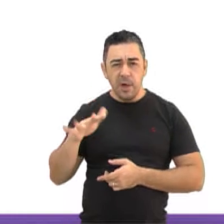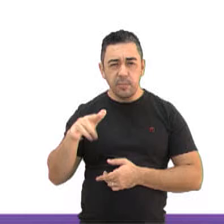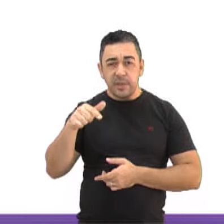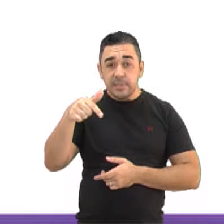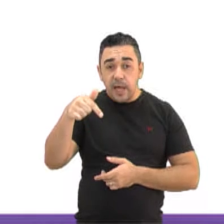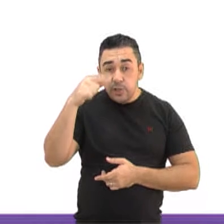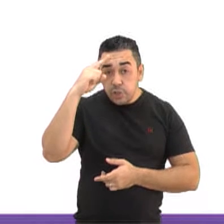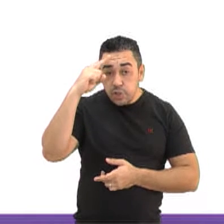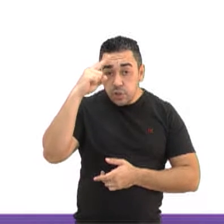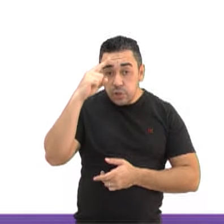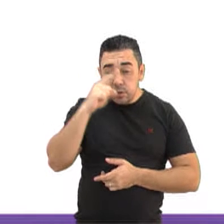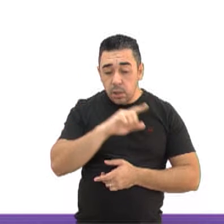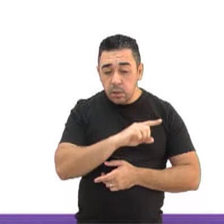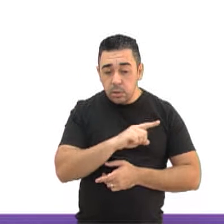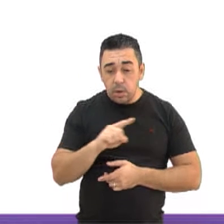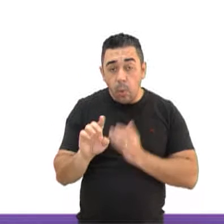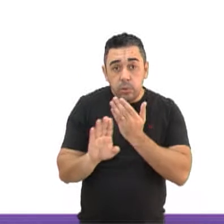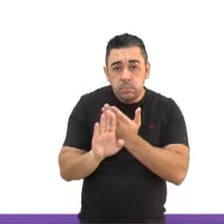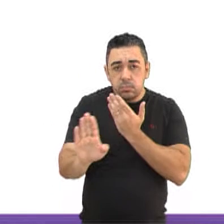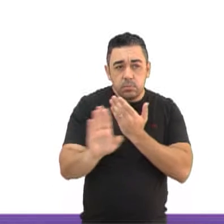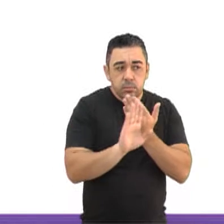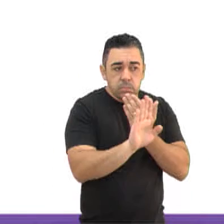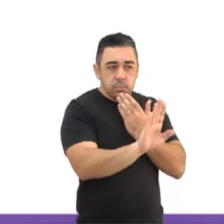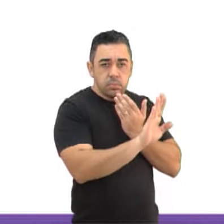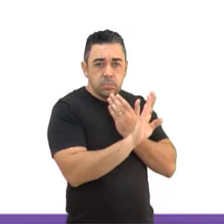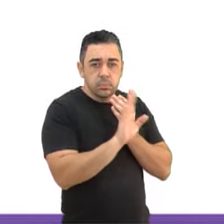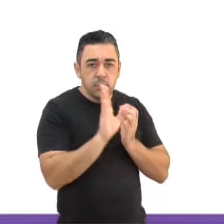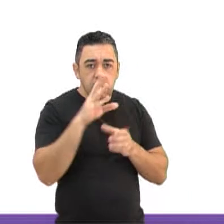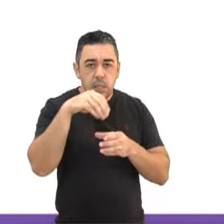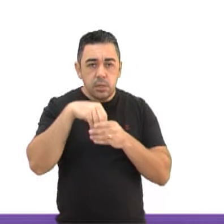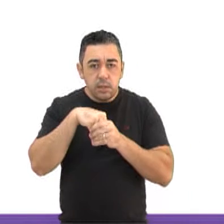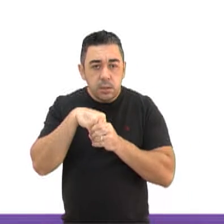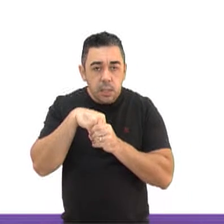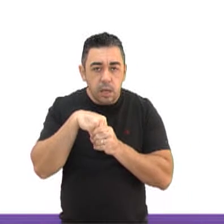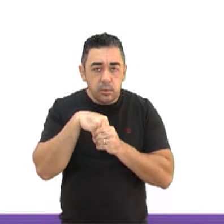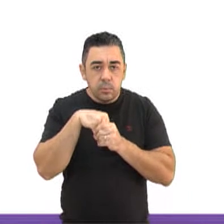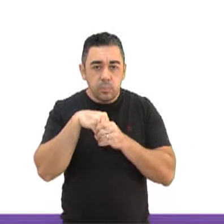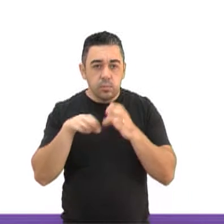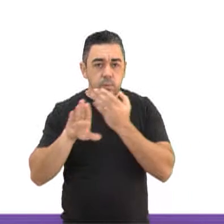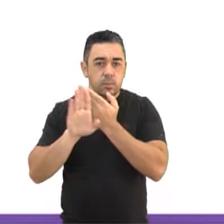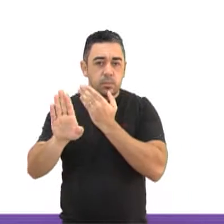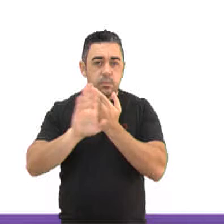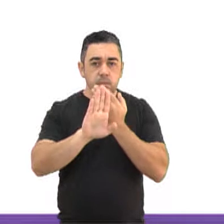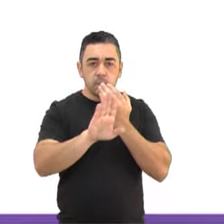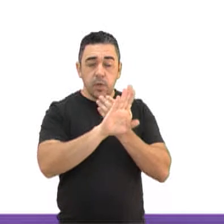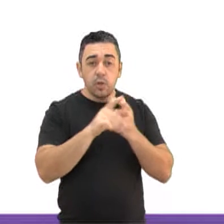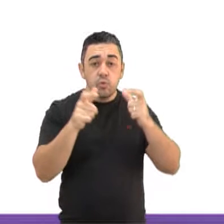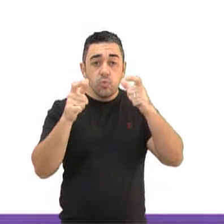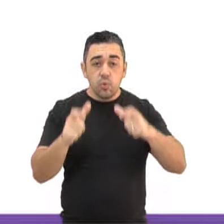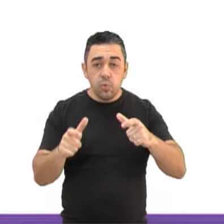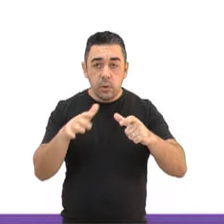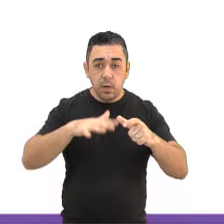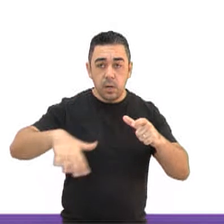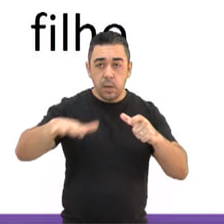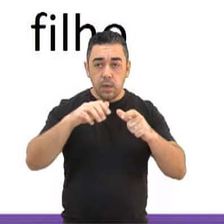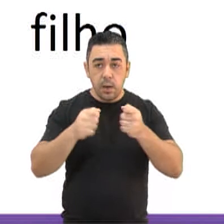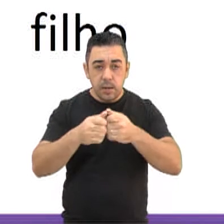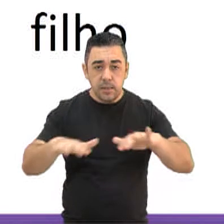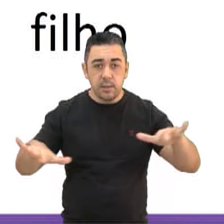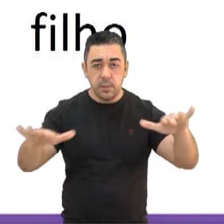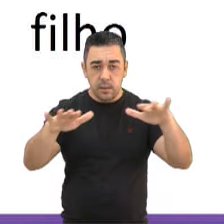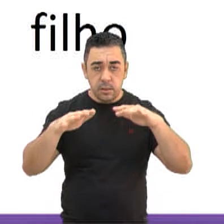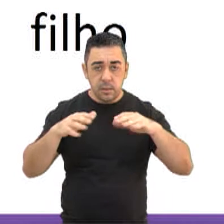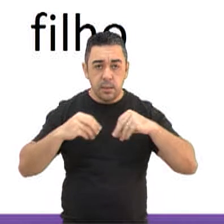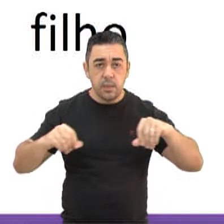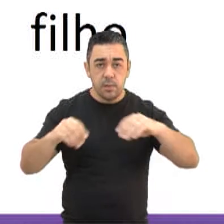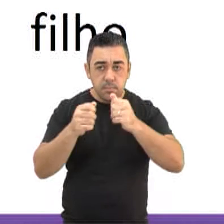dias consecutivos isolado dentro do terreiro. Terreiro chama-se o lugar sagrado das religiões de matriz